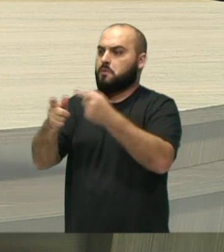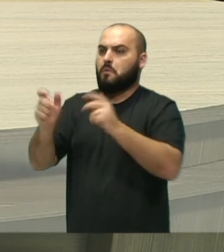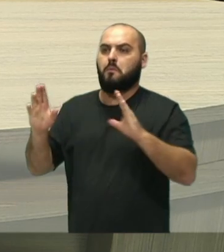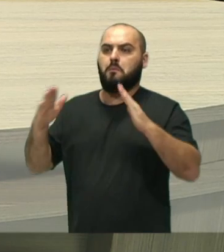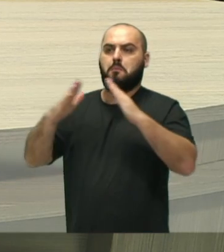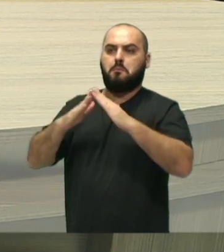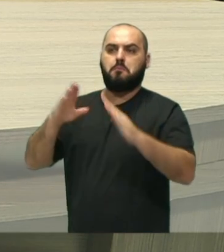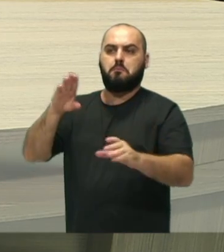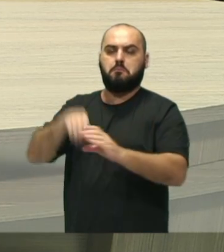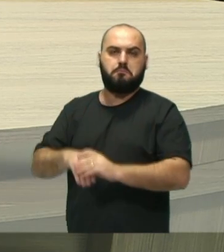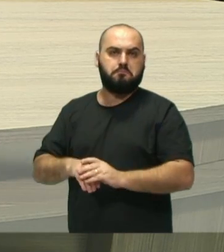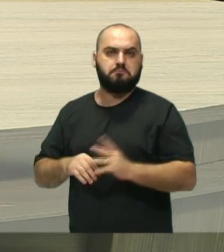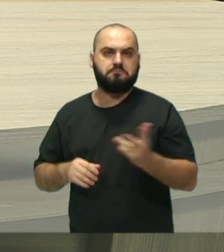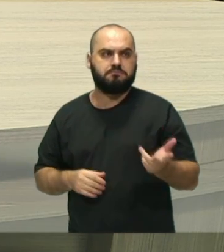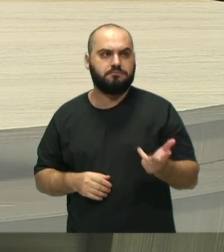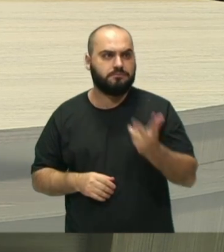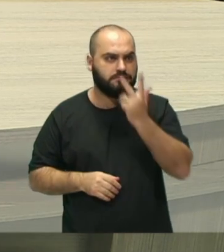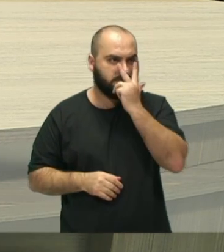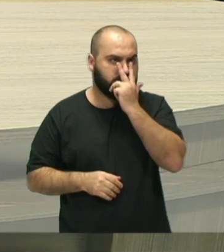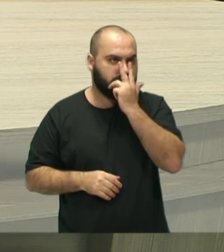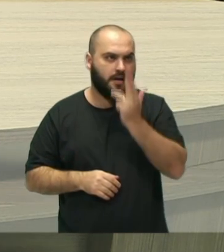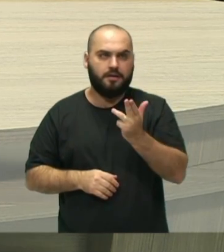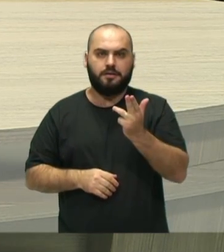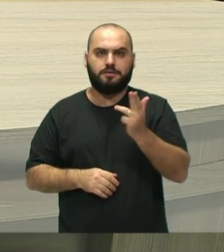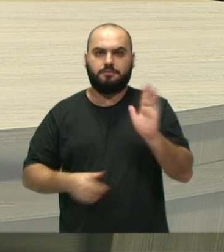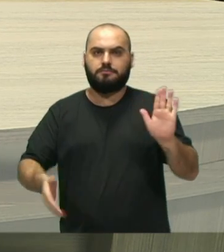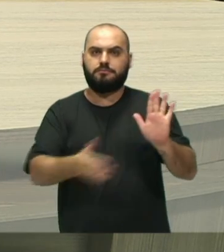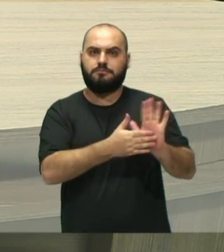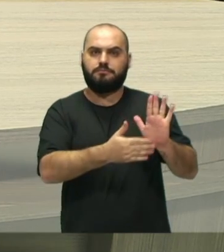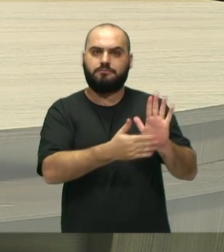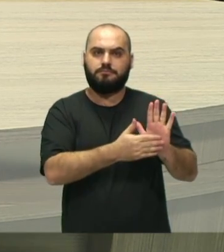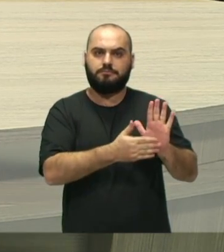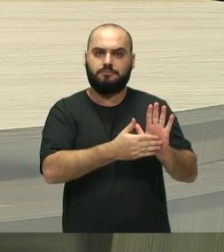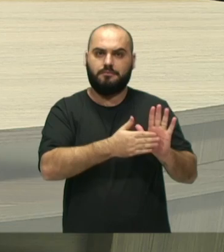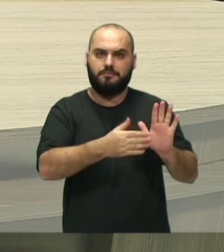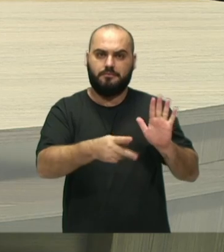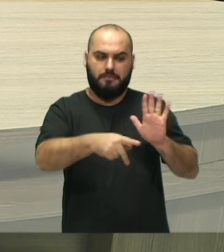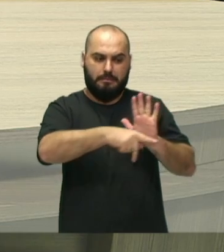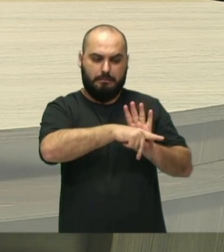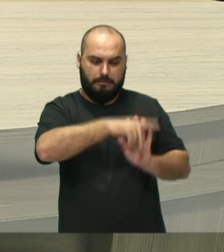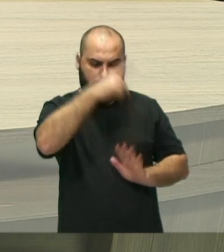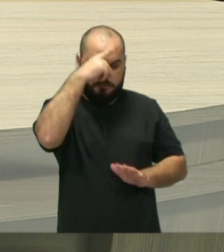é muito uma tarefa, é muito um propósito do próprio poeta, né?